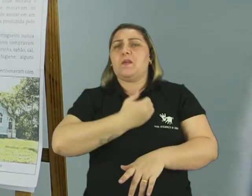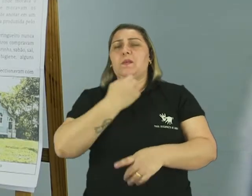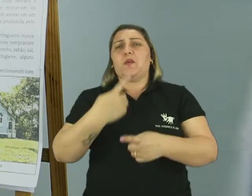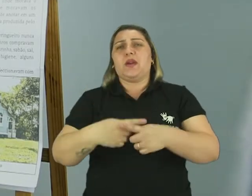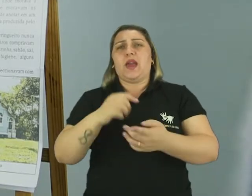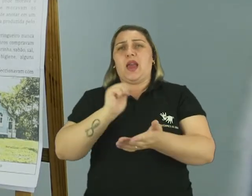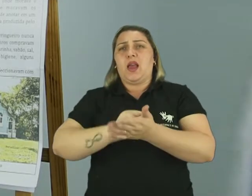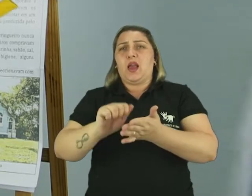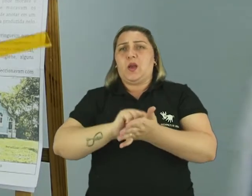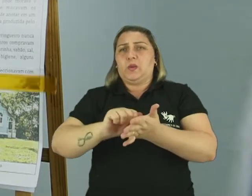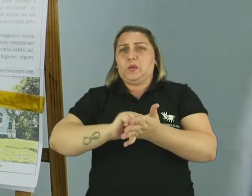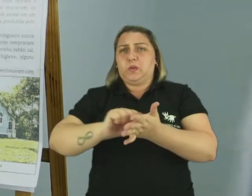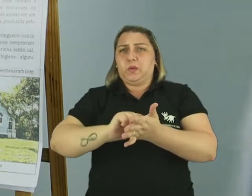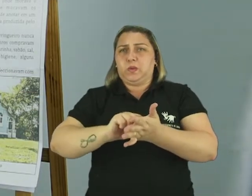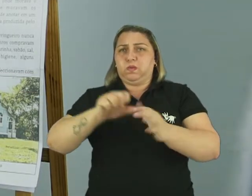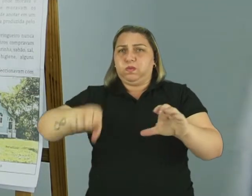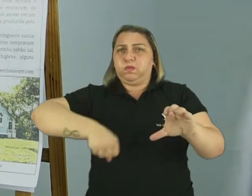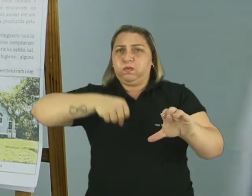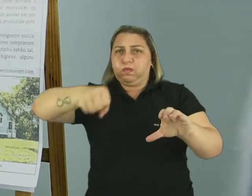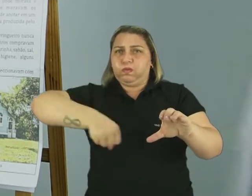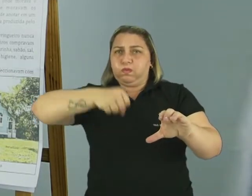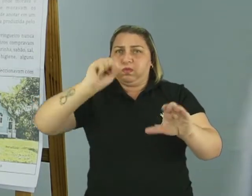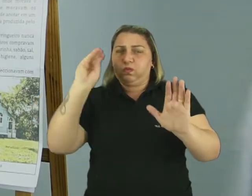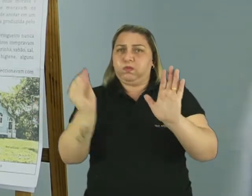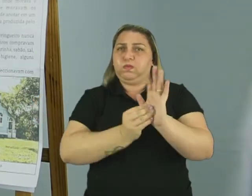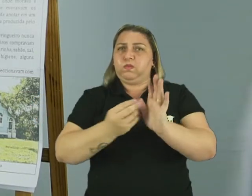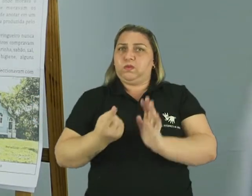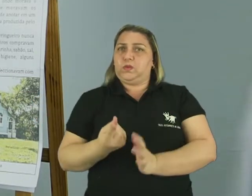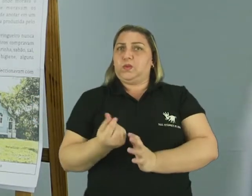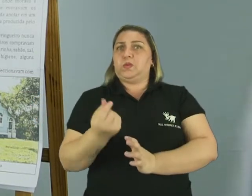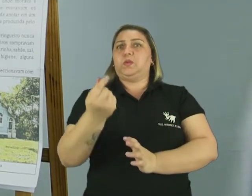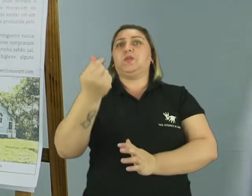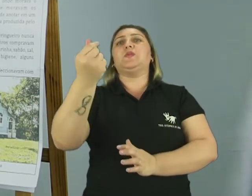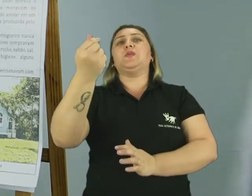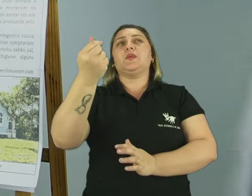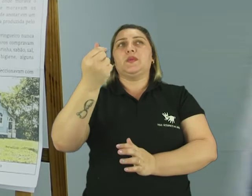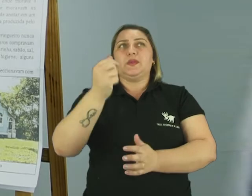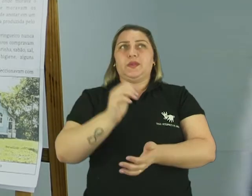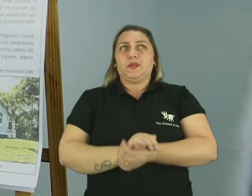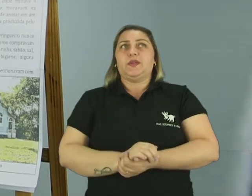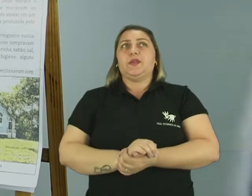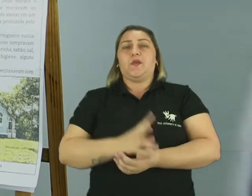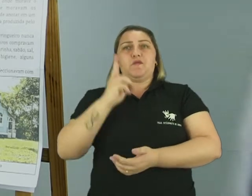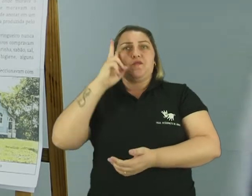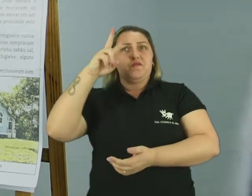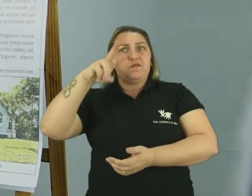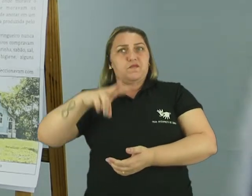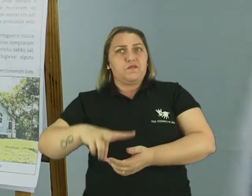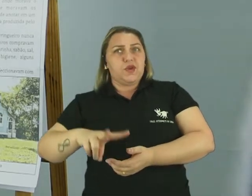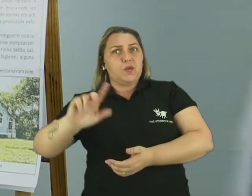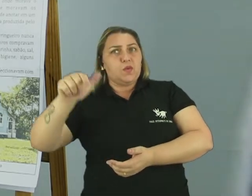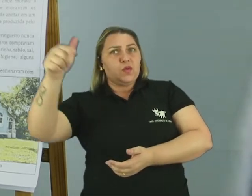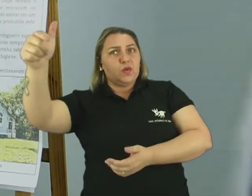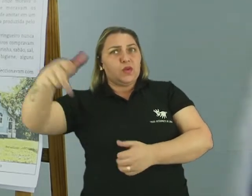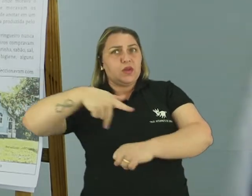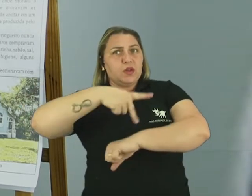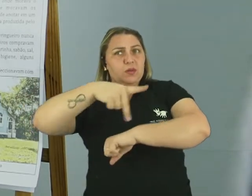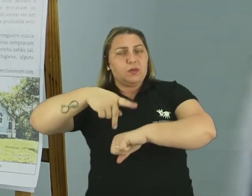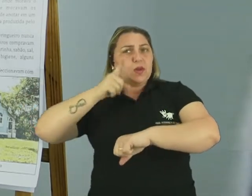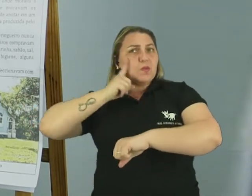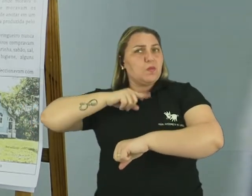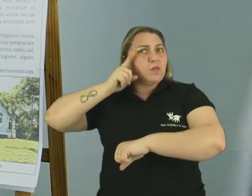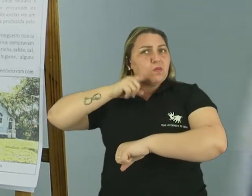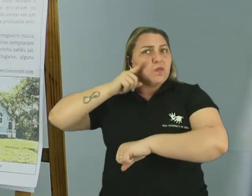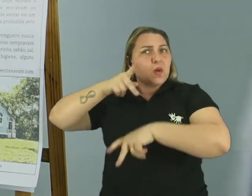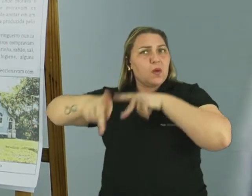dando dinheiro, a borracha ia ser colocada, já estava sendo vista, né, bem vista pelos americanos,